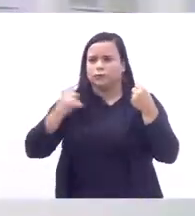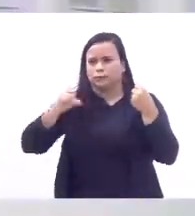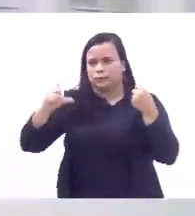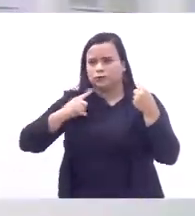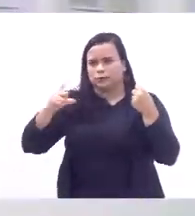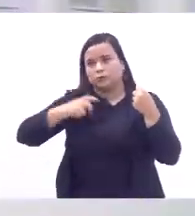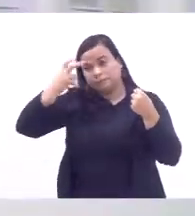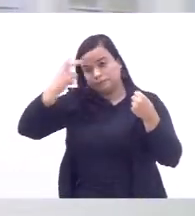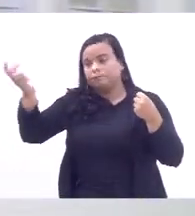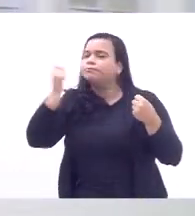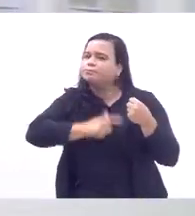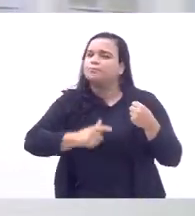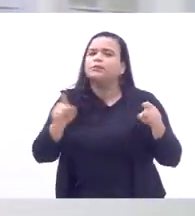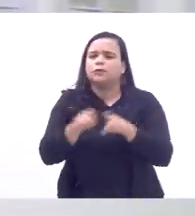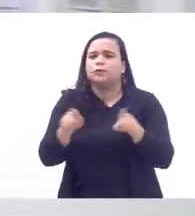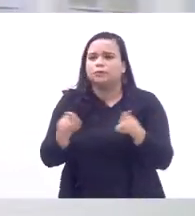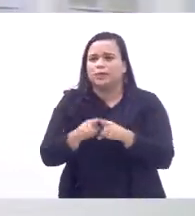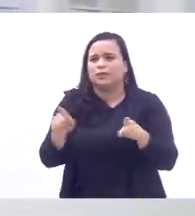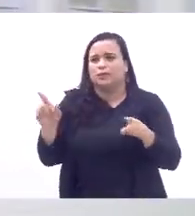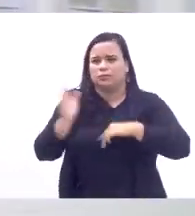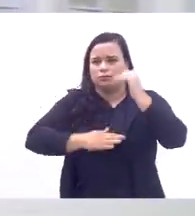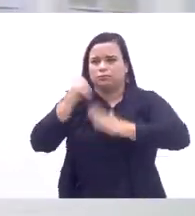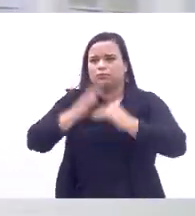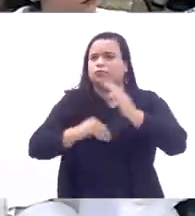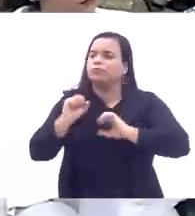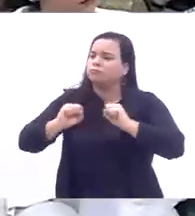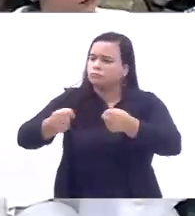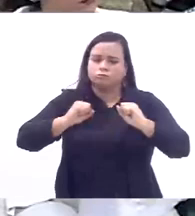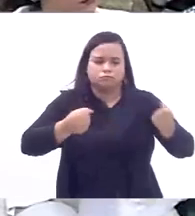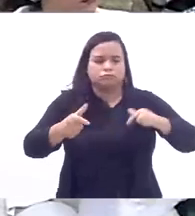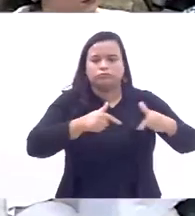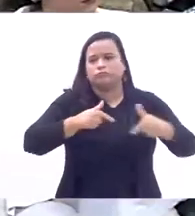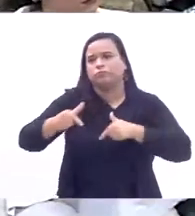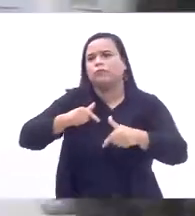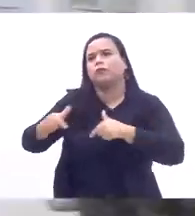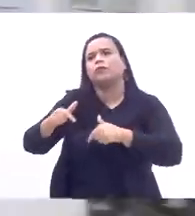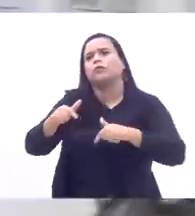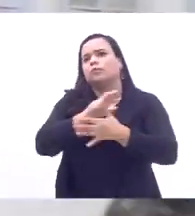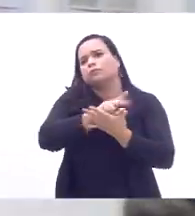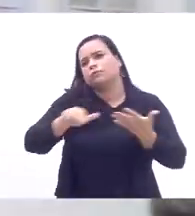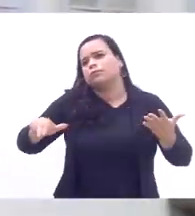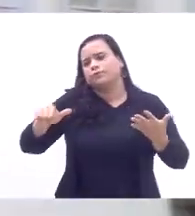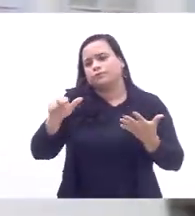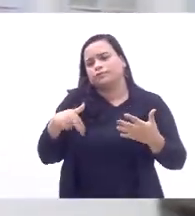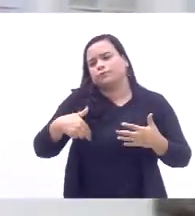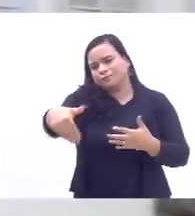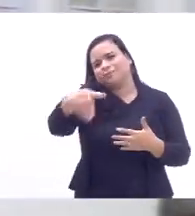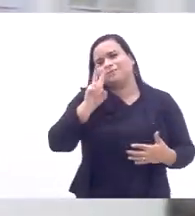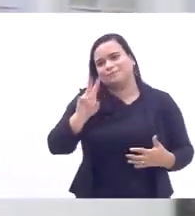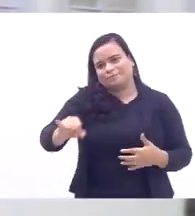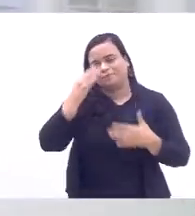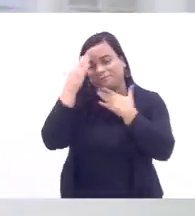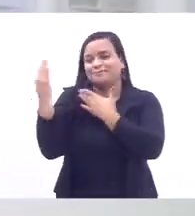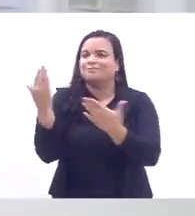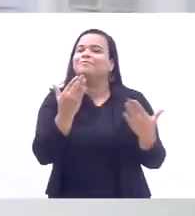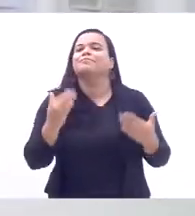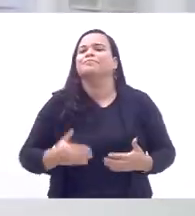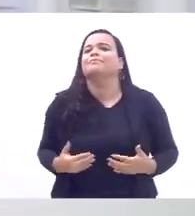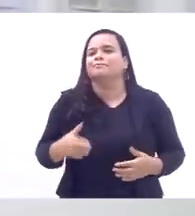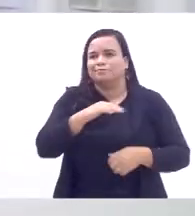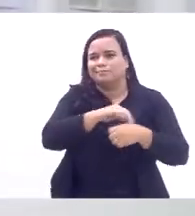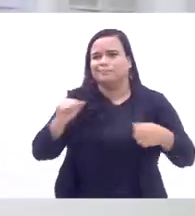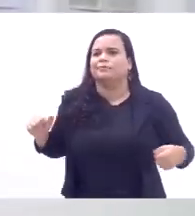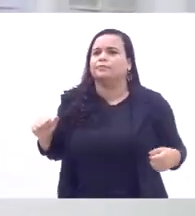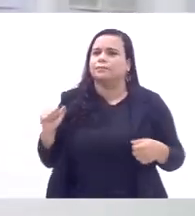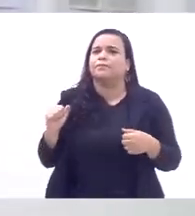dar sabedoria e habilidade para lidar com todos os obstáculos que a gente tiver pela frente. Muito obrigado. Eu vou chamar